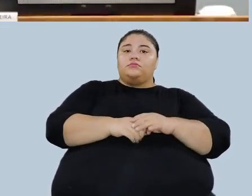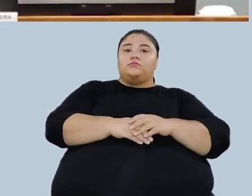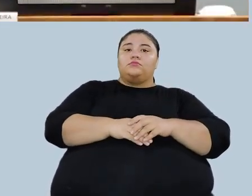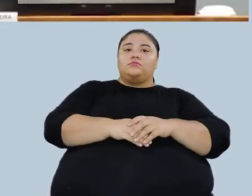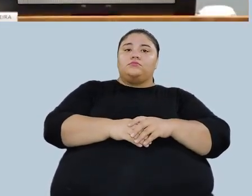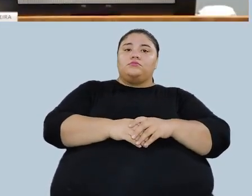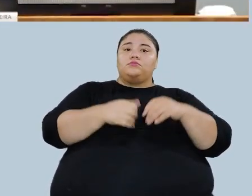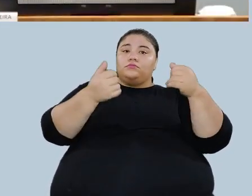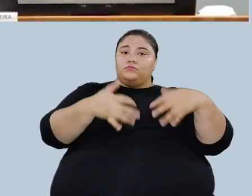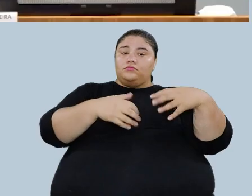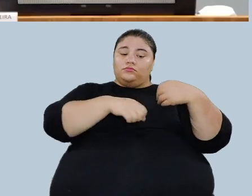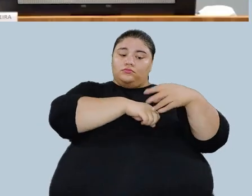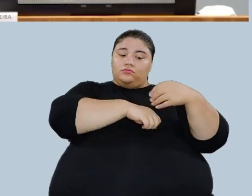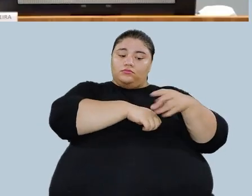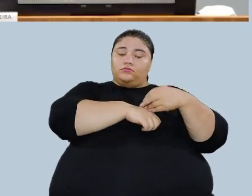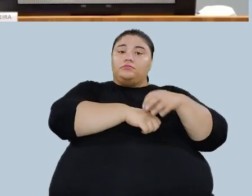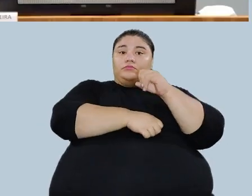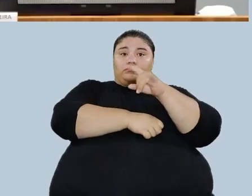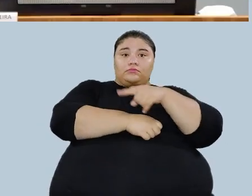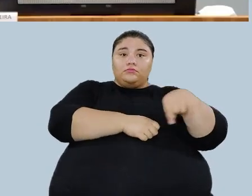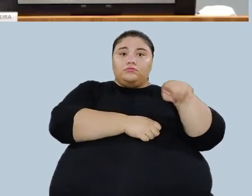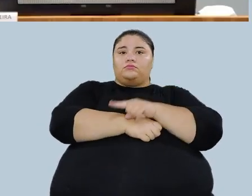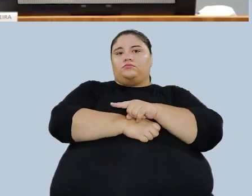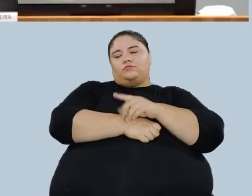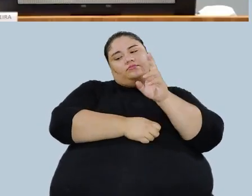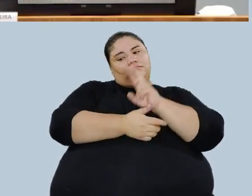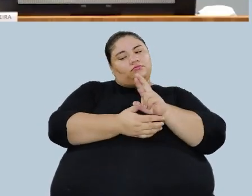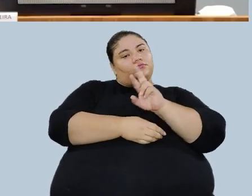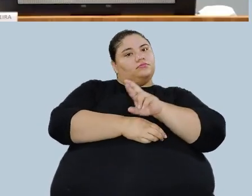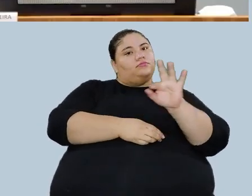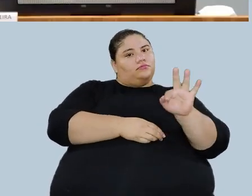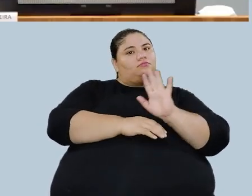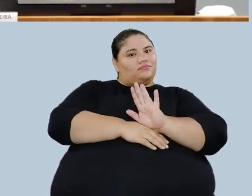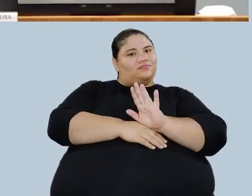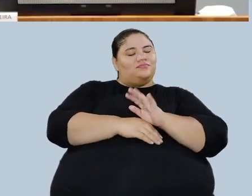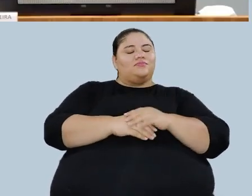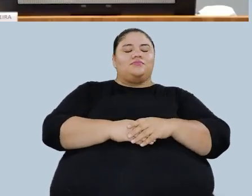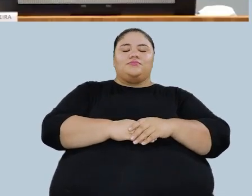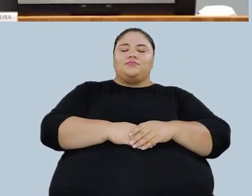transmitir informação se você... Isso para a Receita Federal. Aí eu coloco,